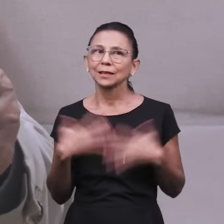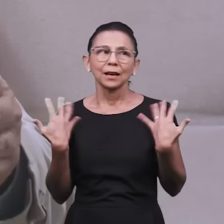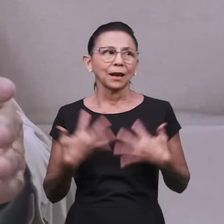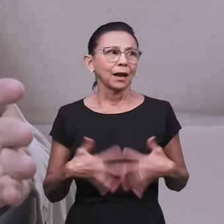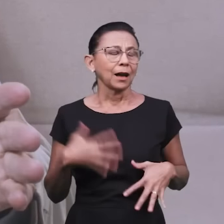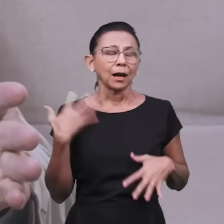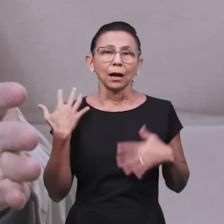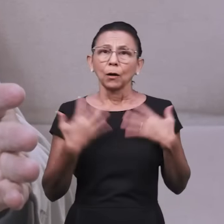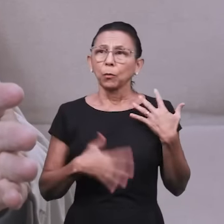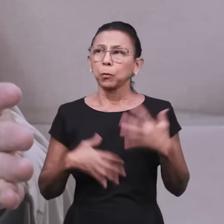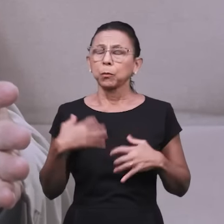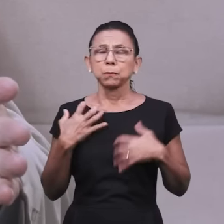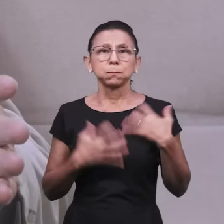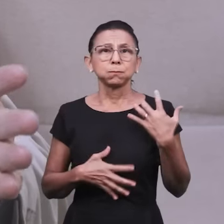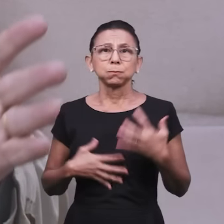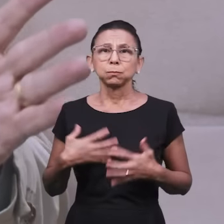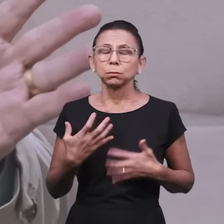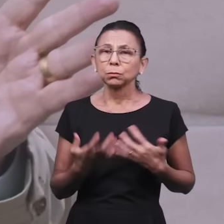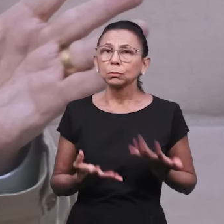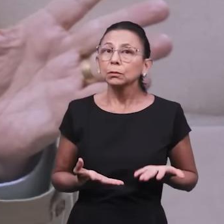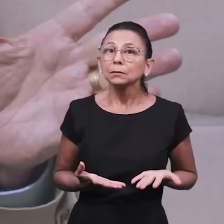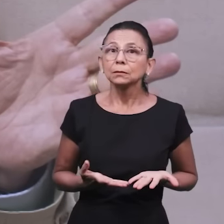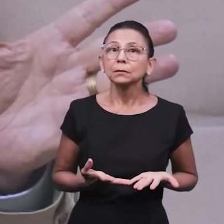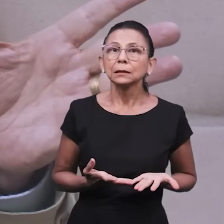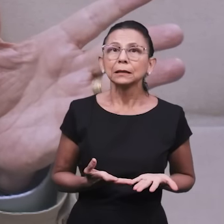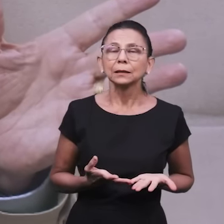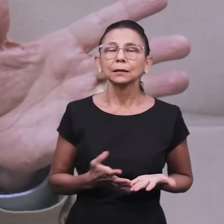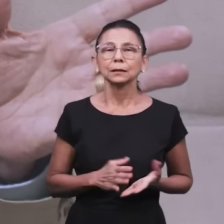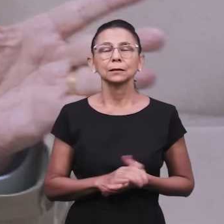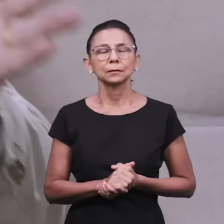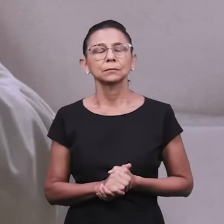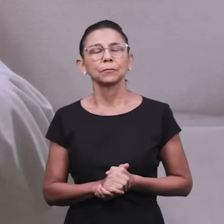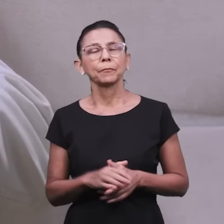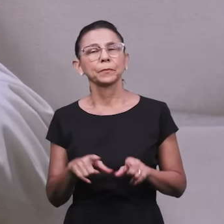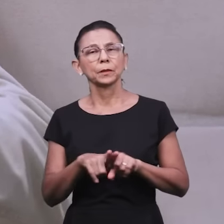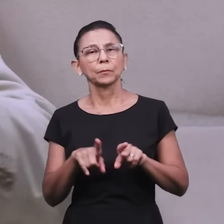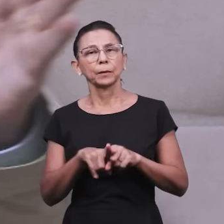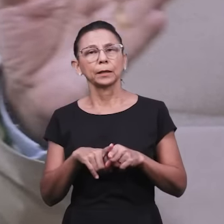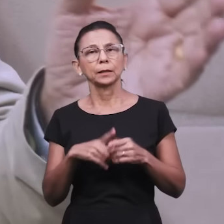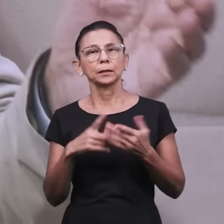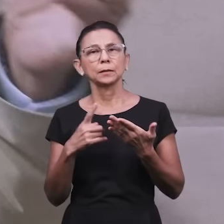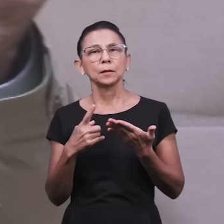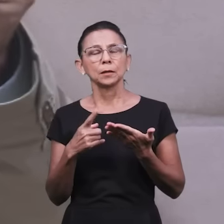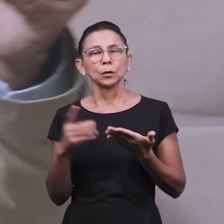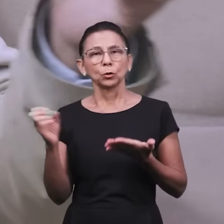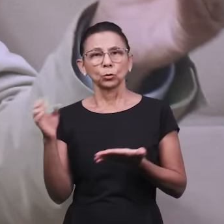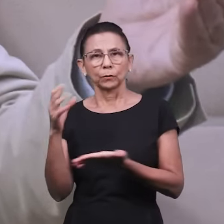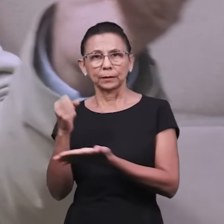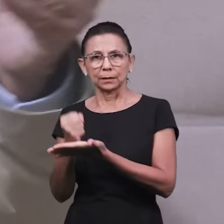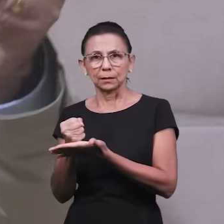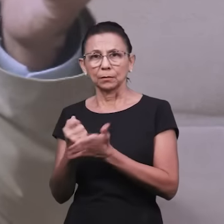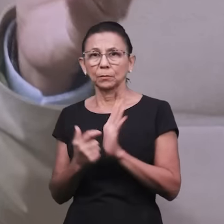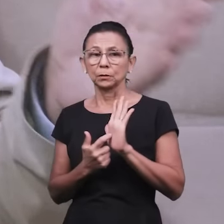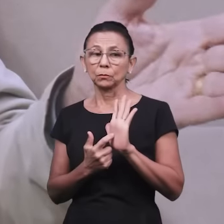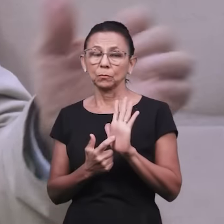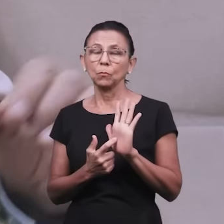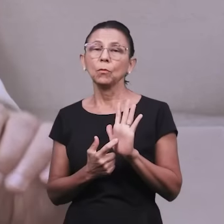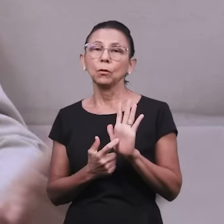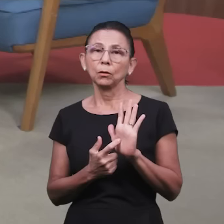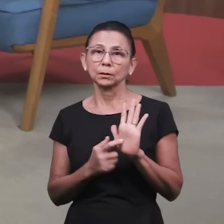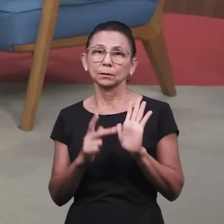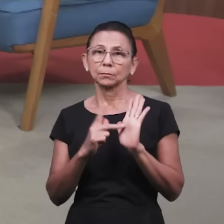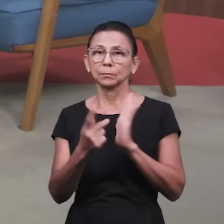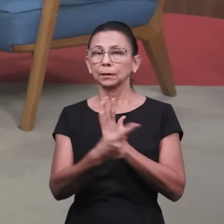verdade, em desespero. Inclusive, há parábolas no Evangelho que linkam, né, que fazem